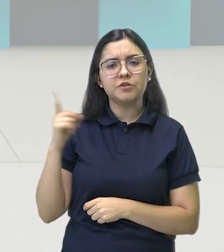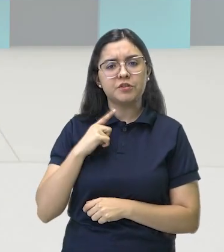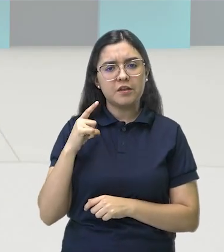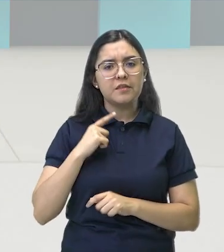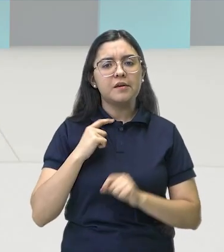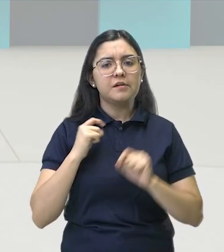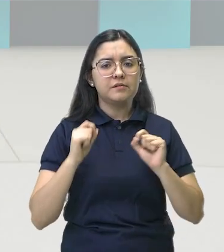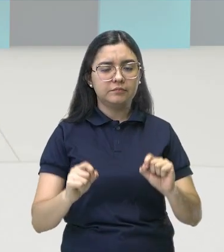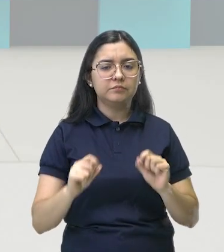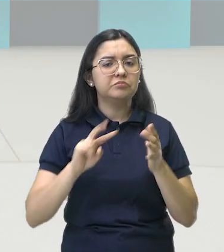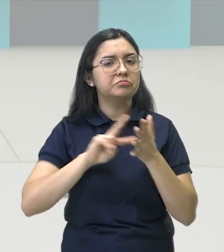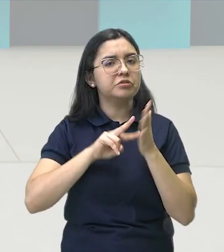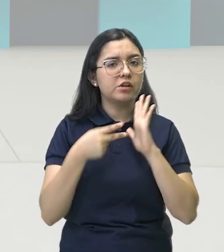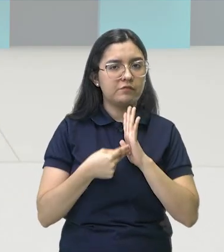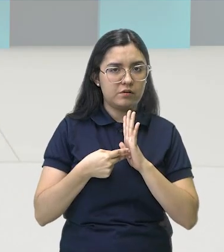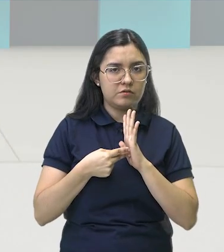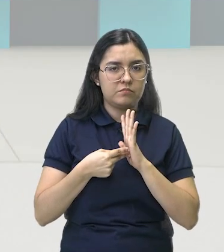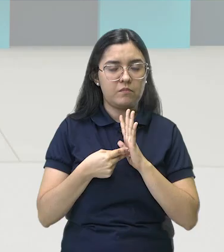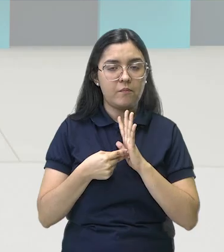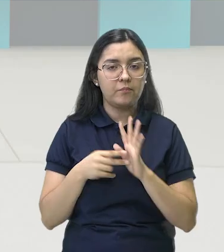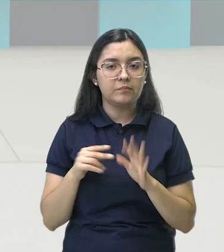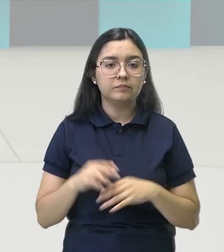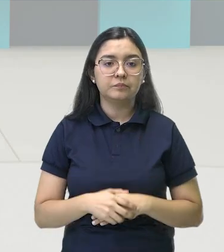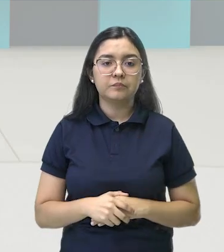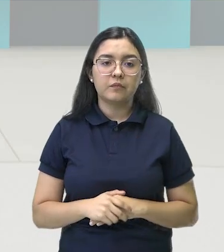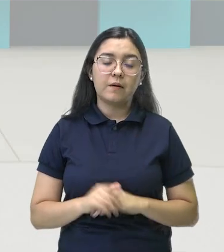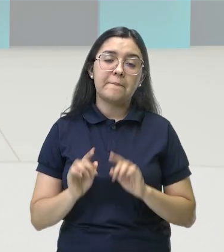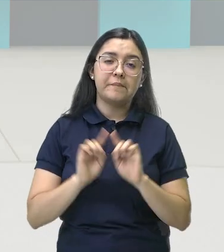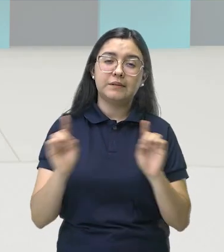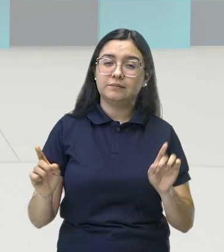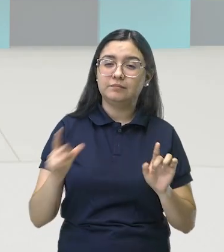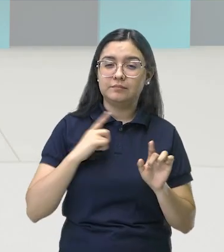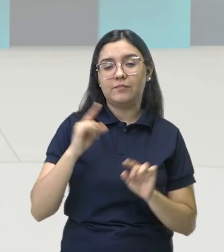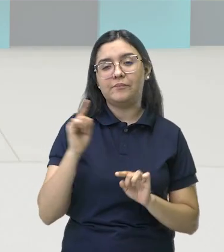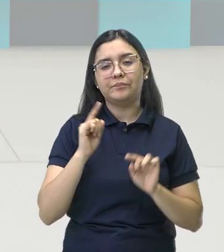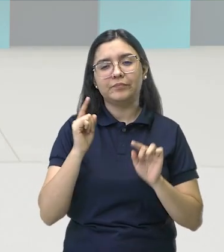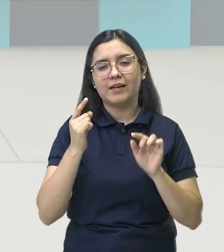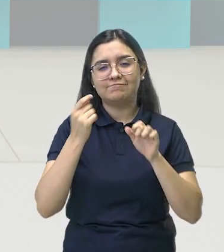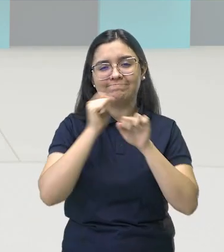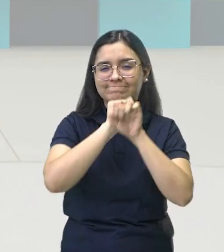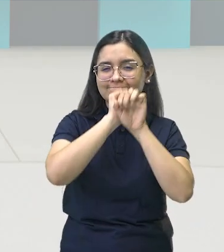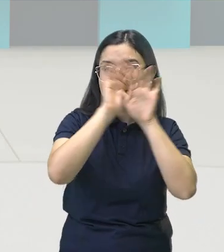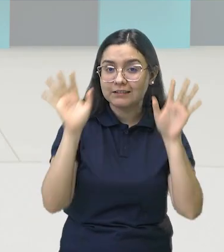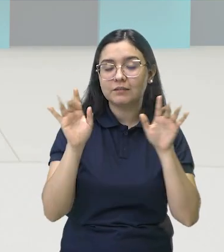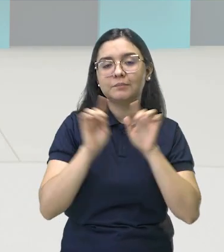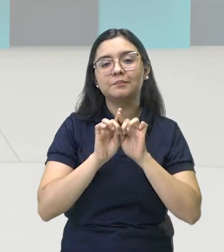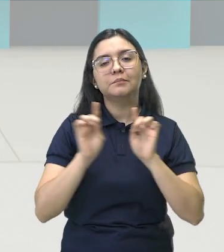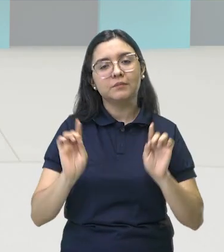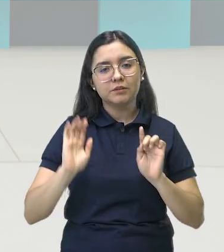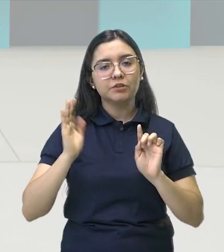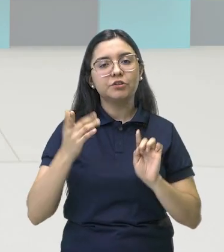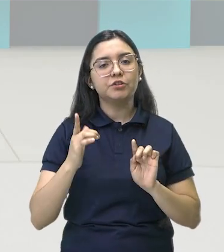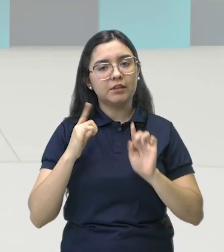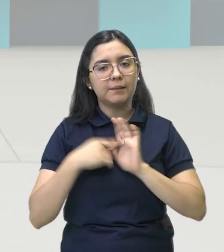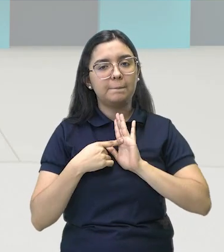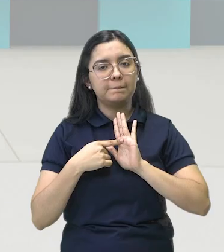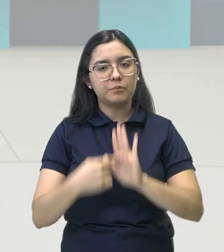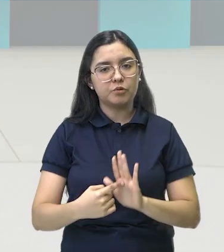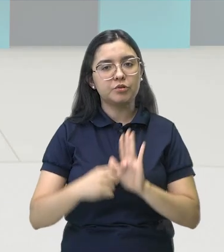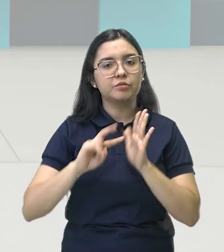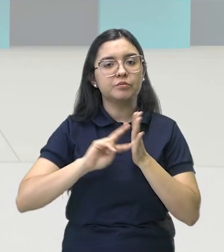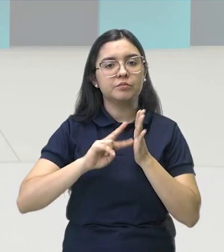mensagem, mesmo que não esteja da forma mais legível, mas nós já estamos passando